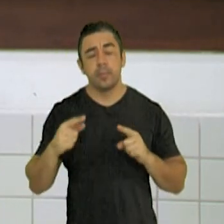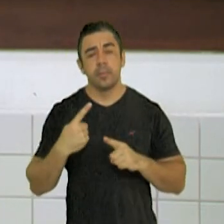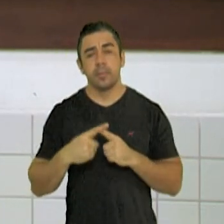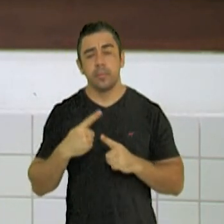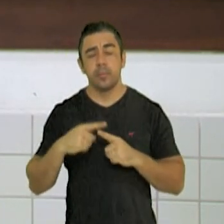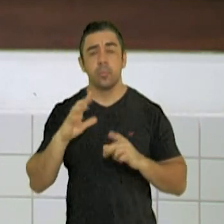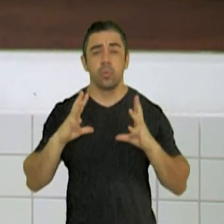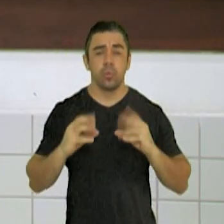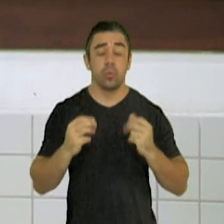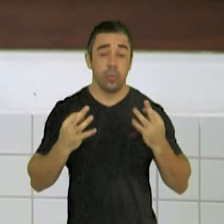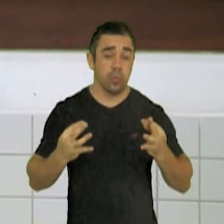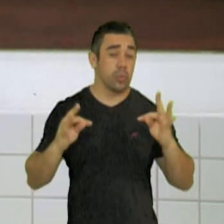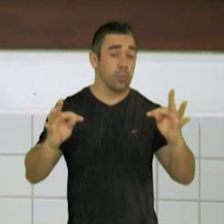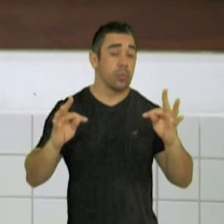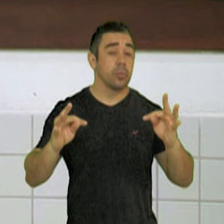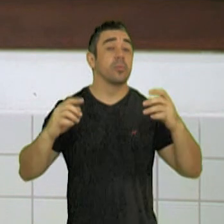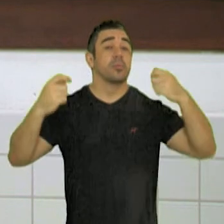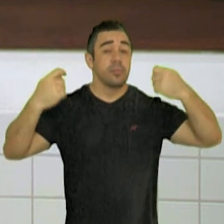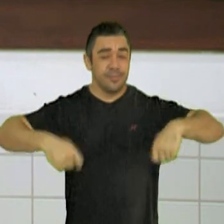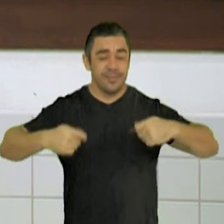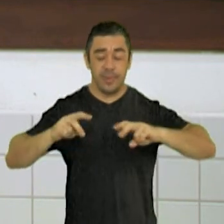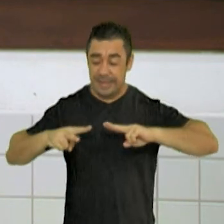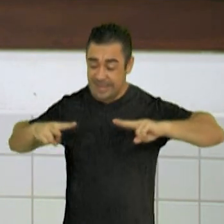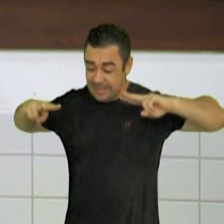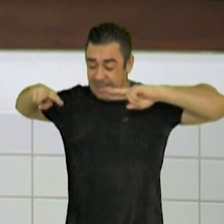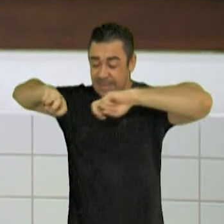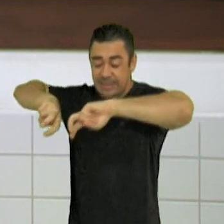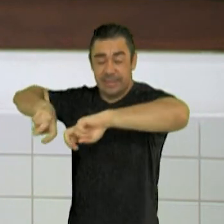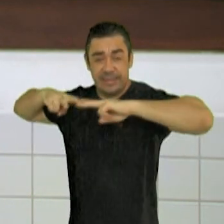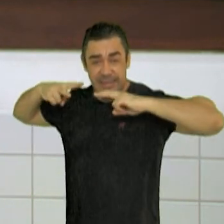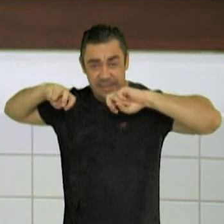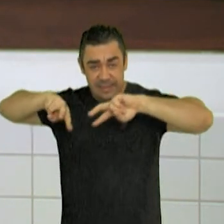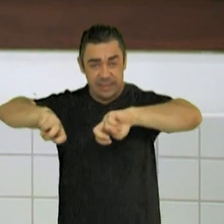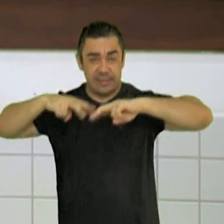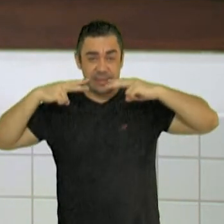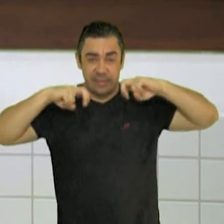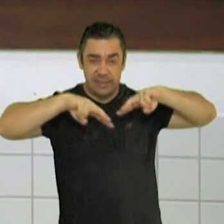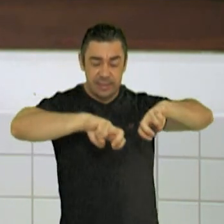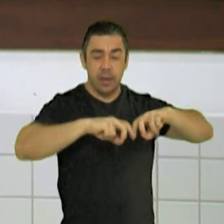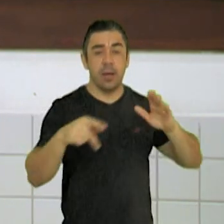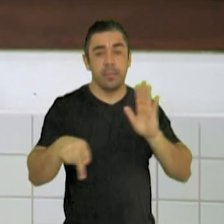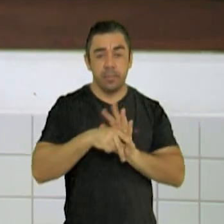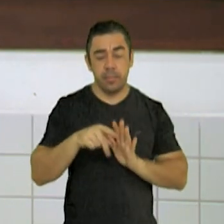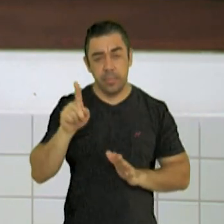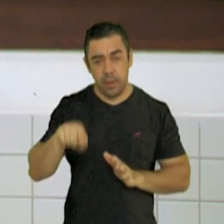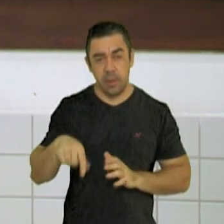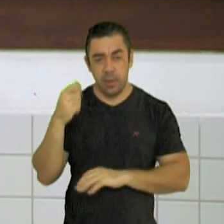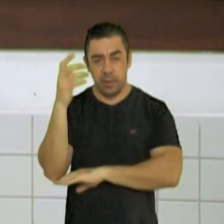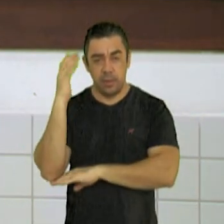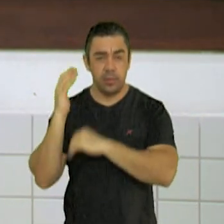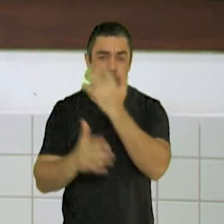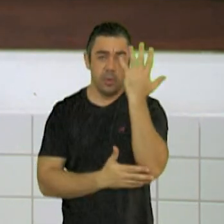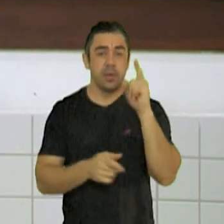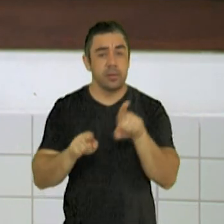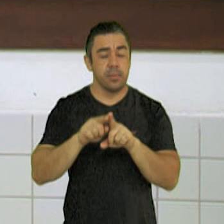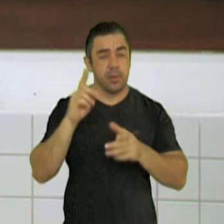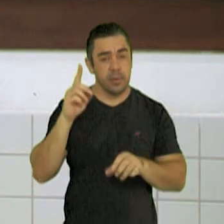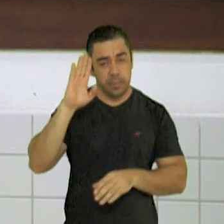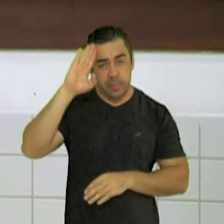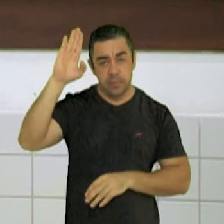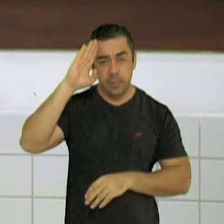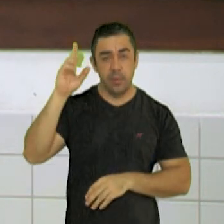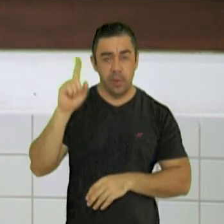eles precisam de matéria-prima que é retirada da natureza, principalmente na mineração, né, que é feita, lógico, em outros